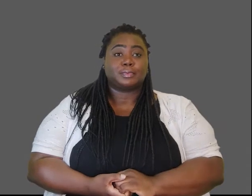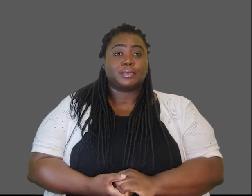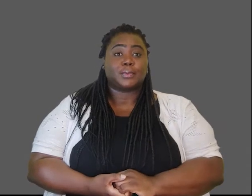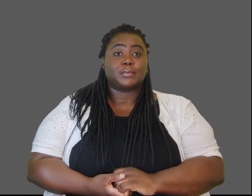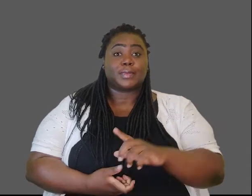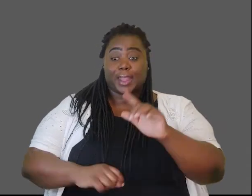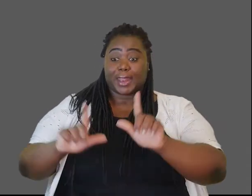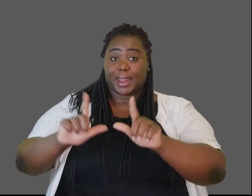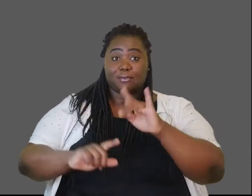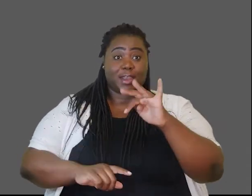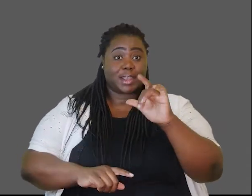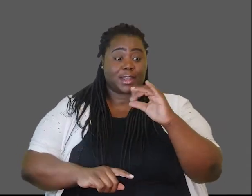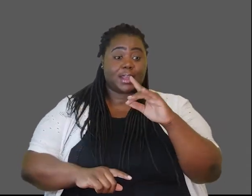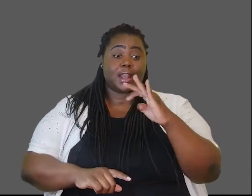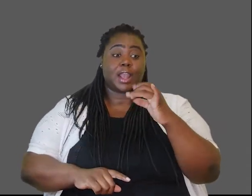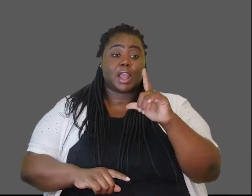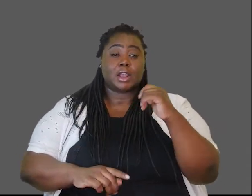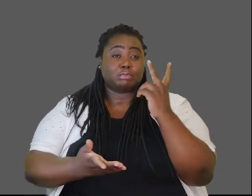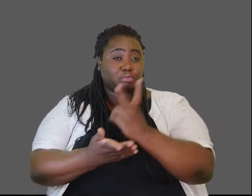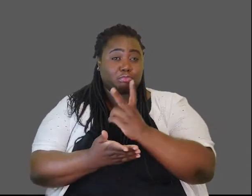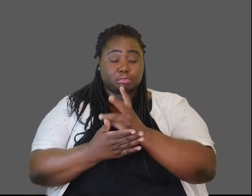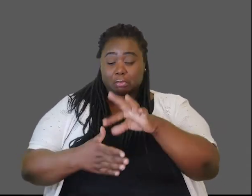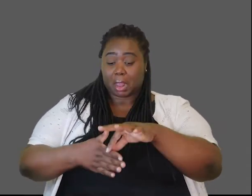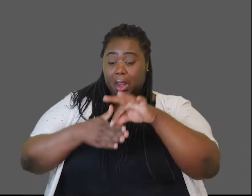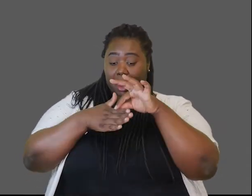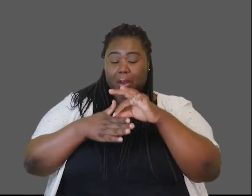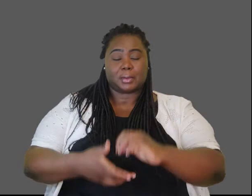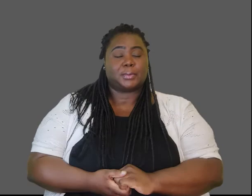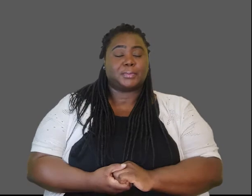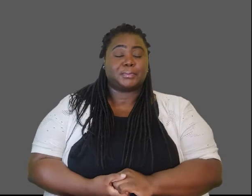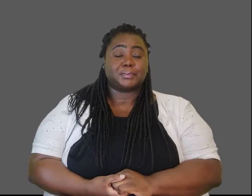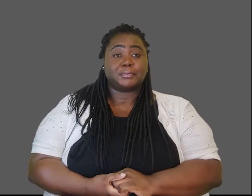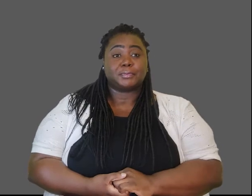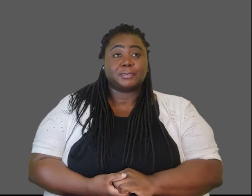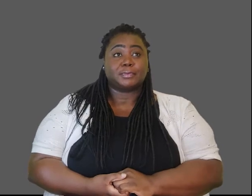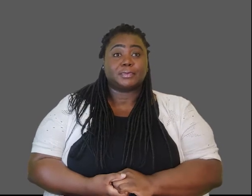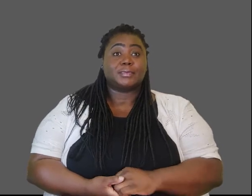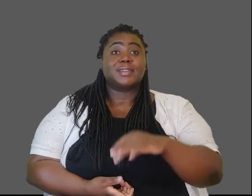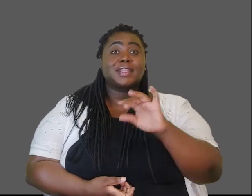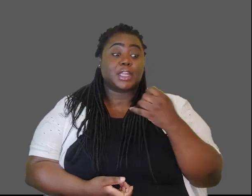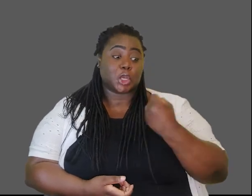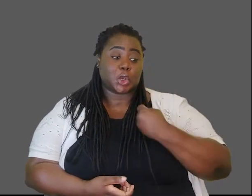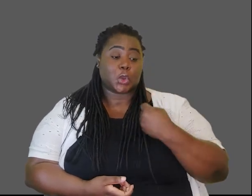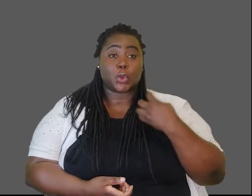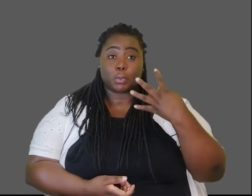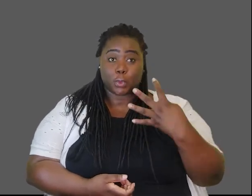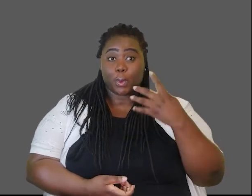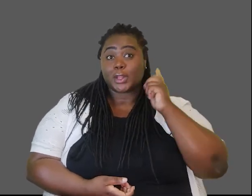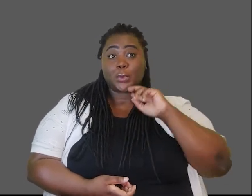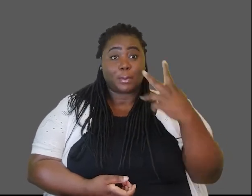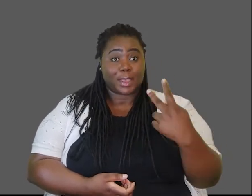TV Itacolomi, sempre na liderança. Canal 4,